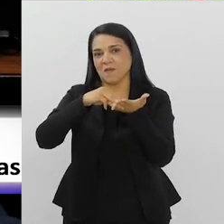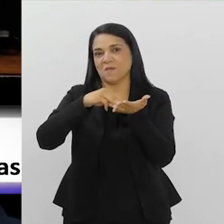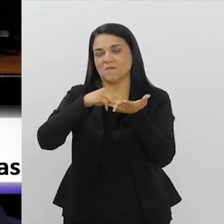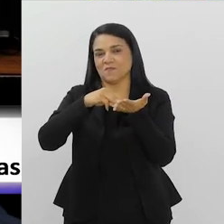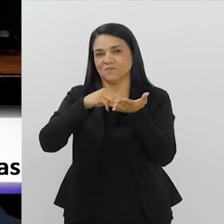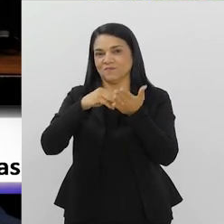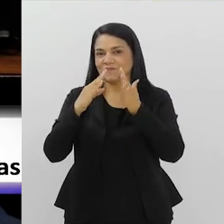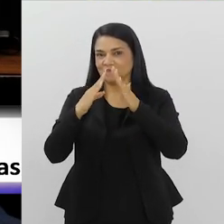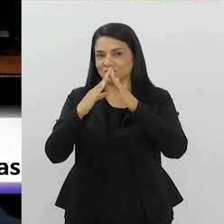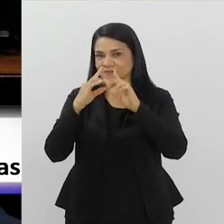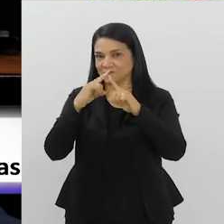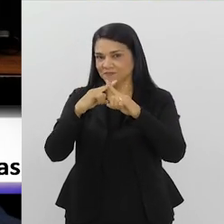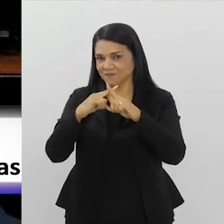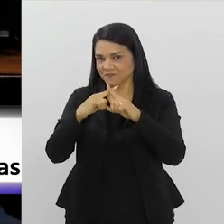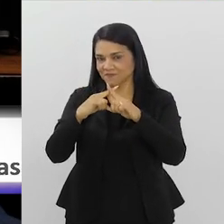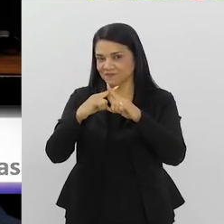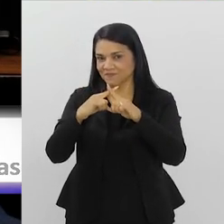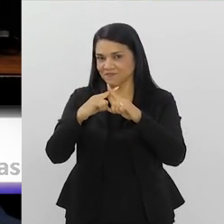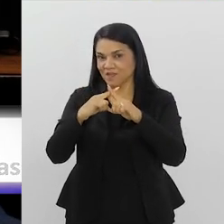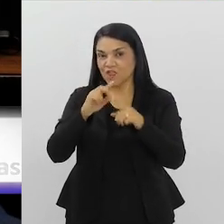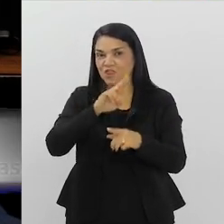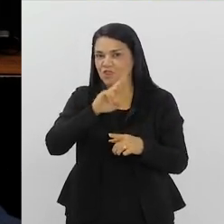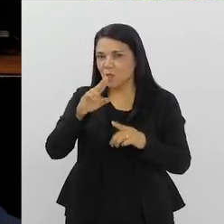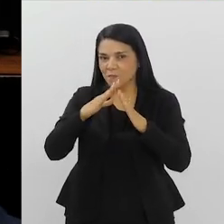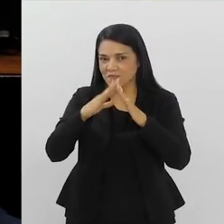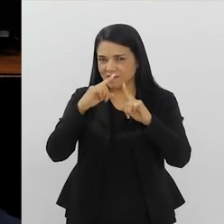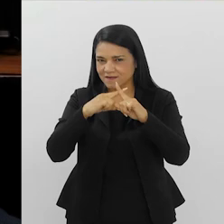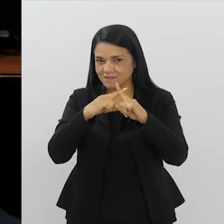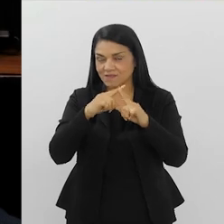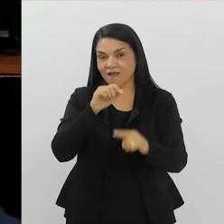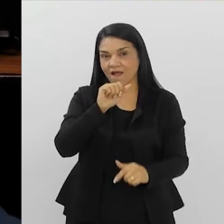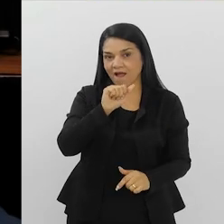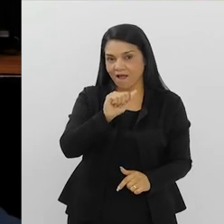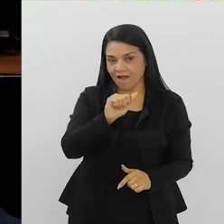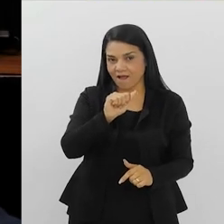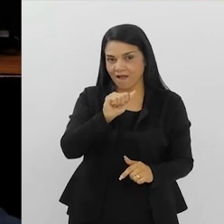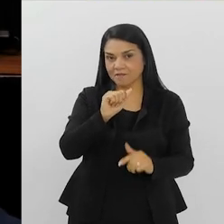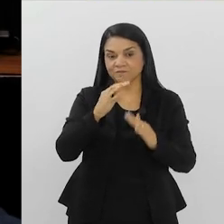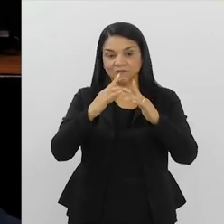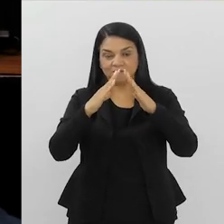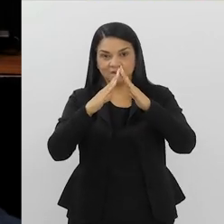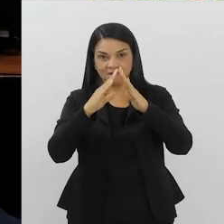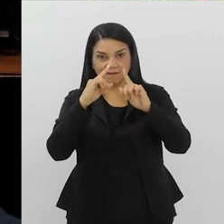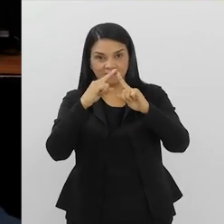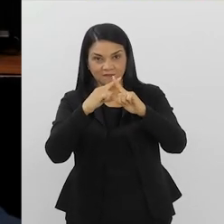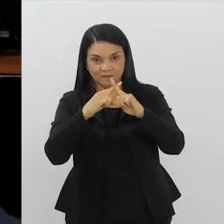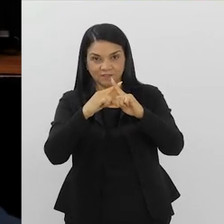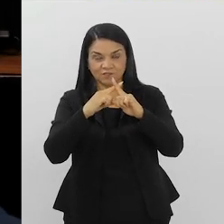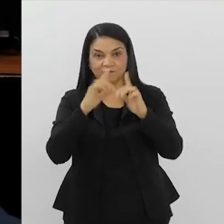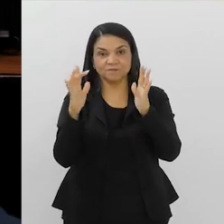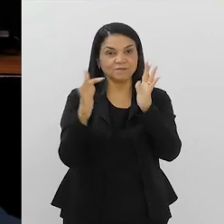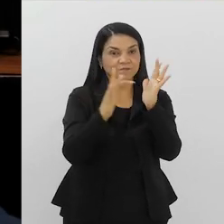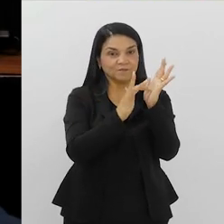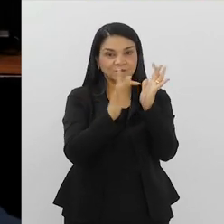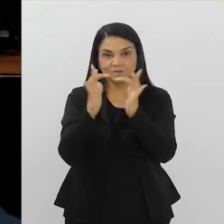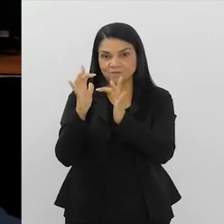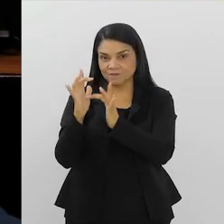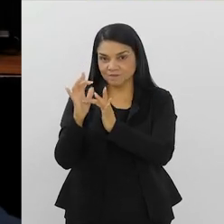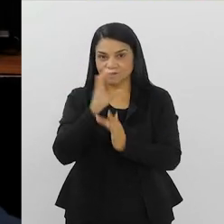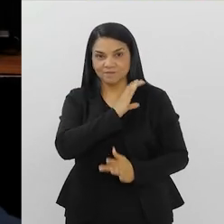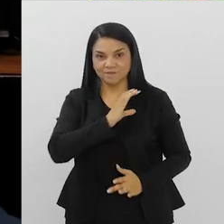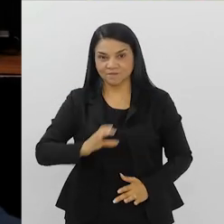praticamente falou tudo da igreja eh já conhece há muito tempo né mas antes aqui da de de conversarmos